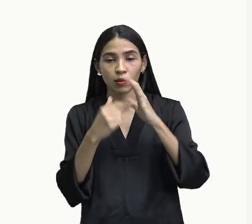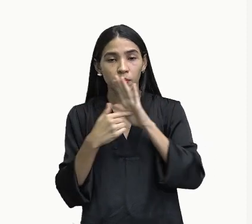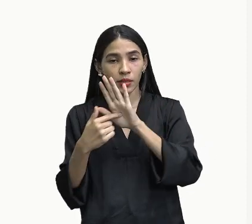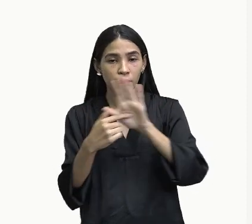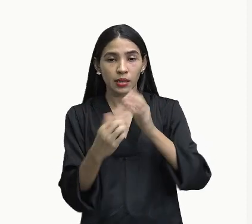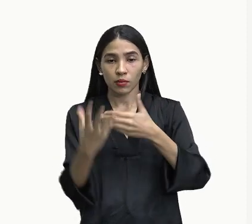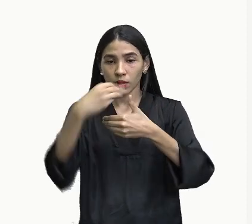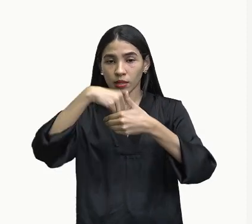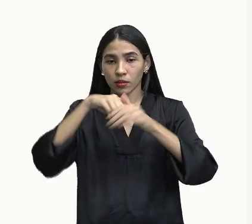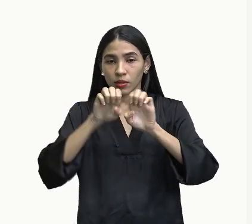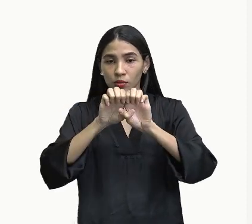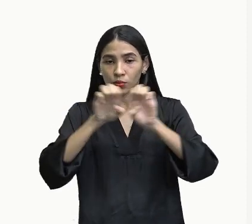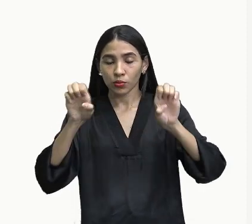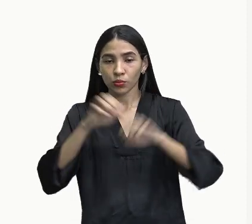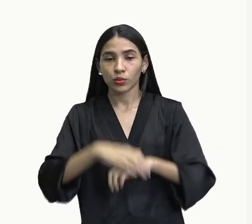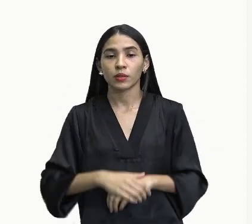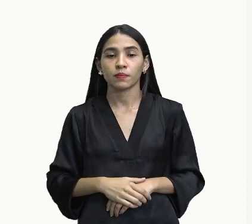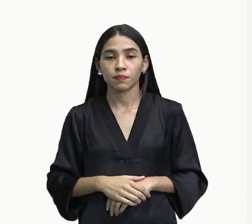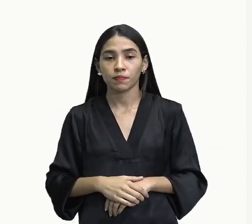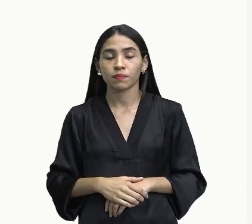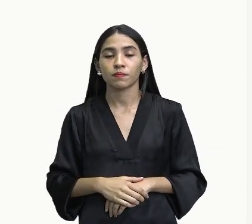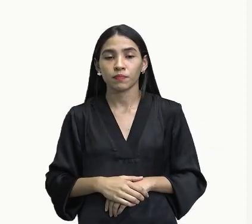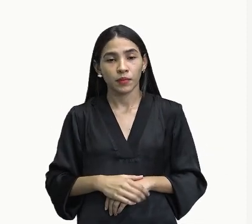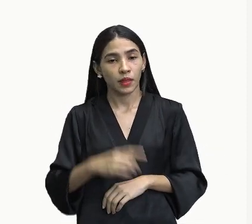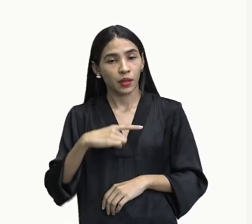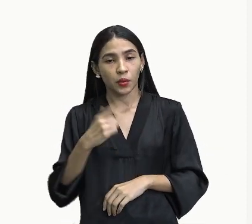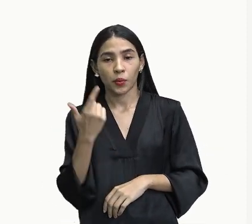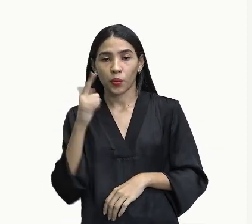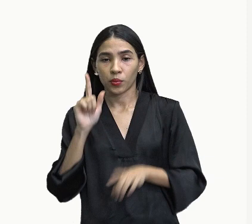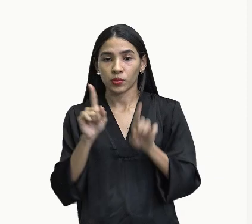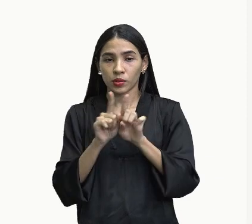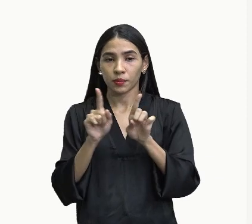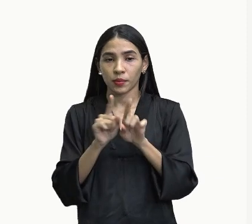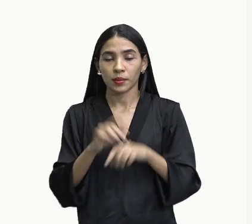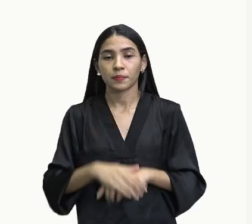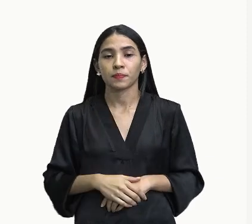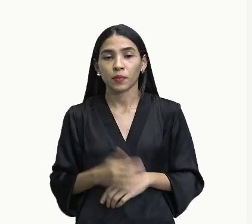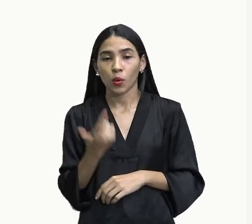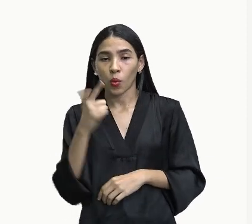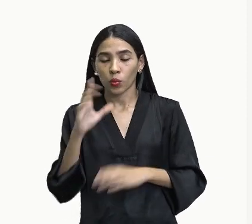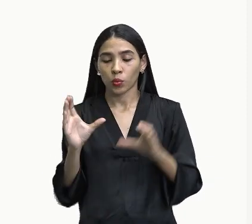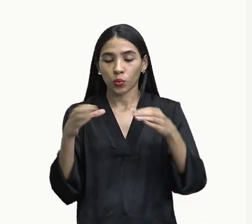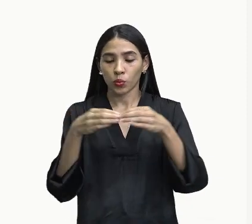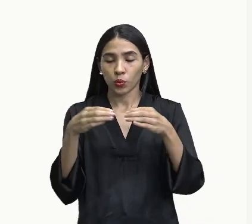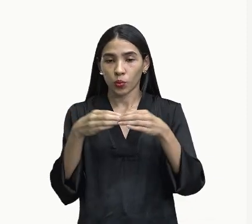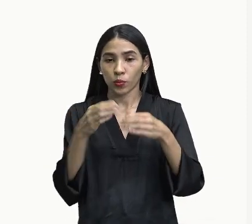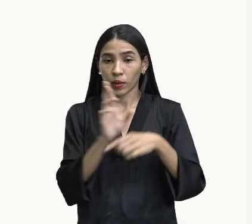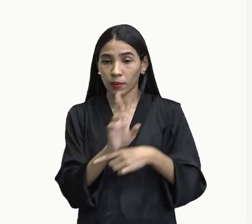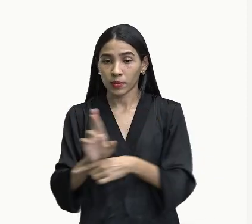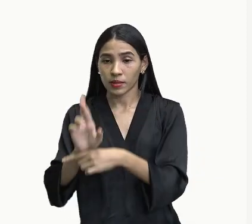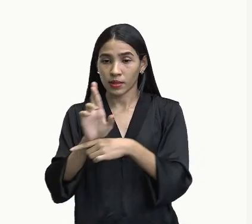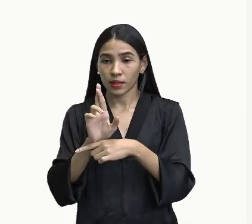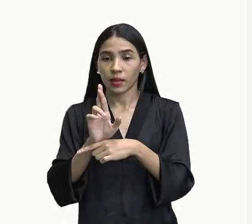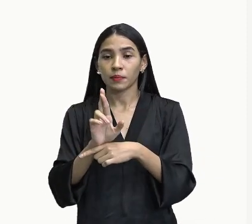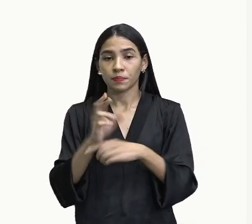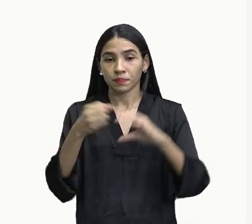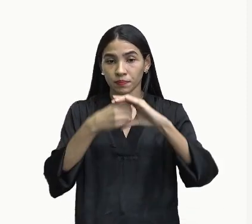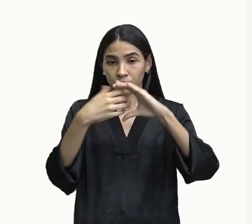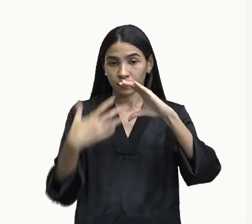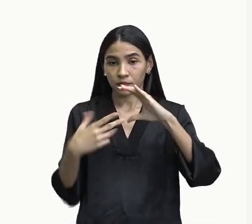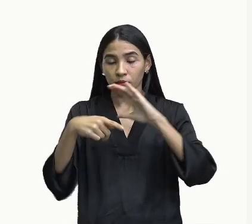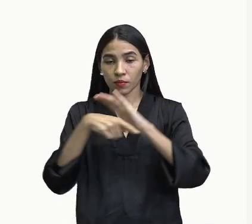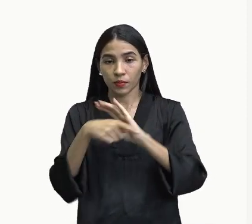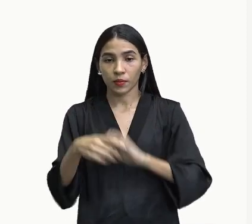sua estrutura bem simples, embora temos outras formações e temos outros grupos que vão representar uma